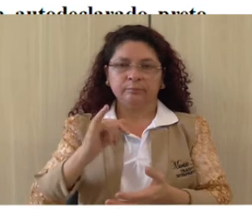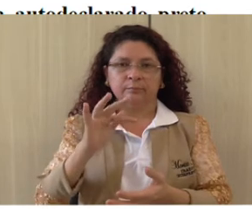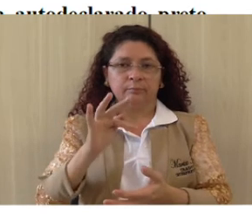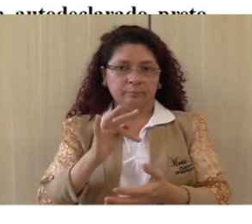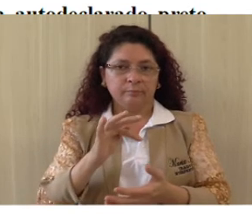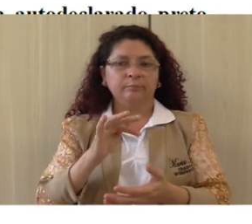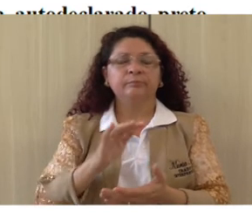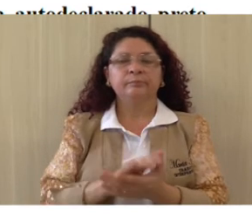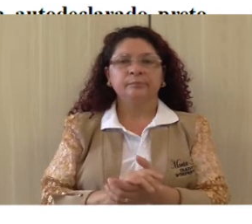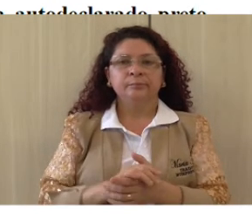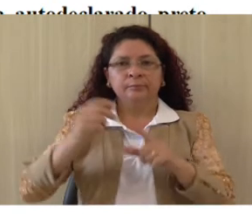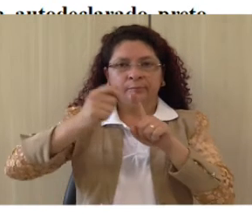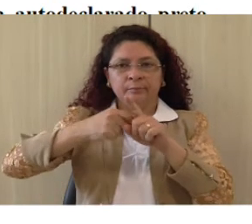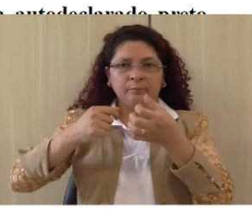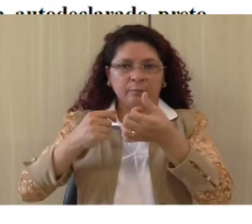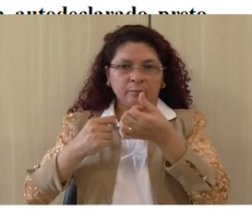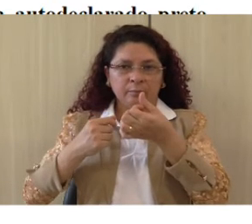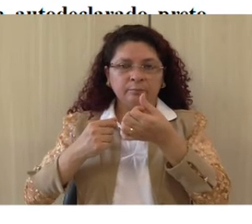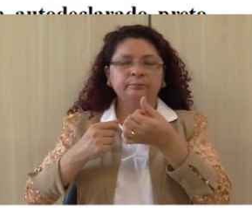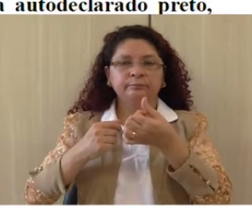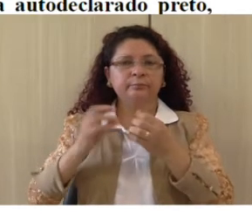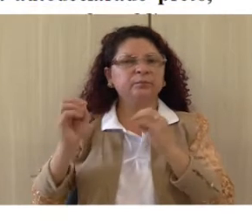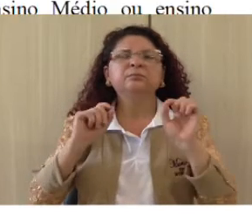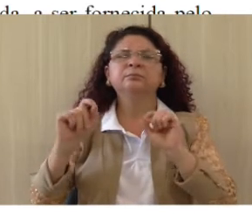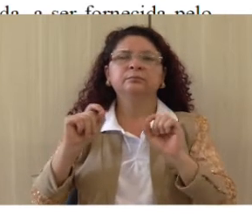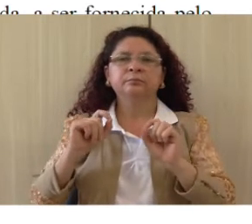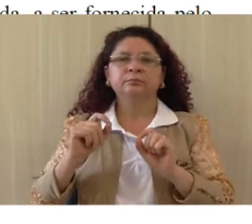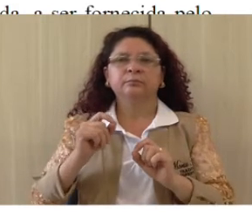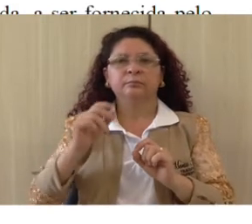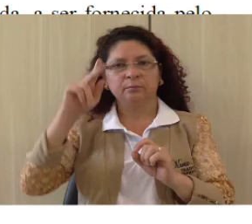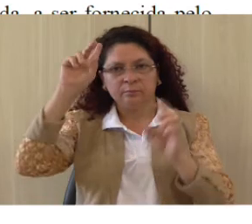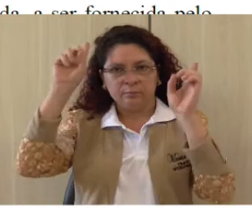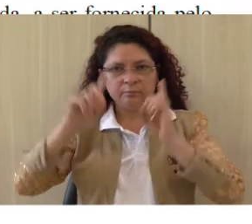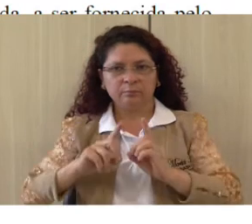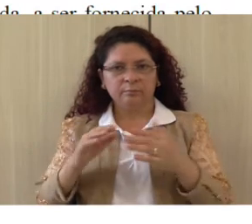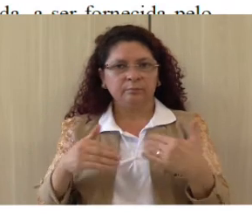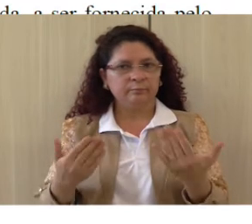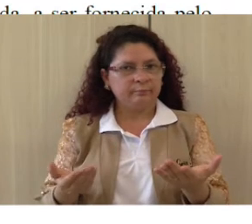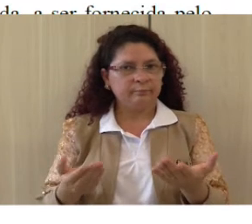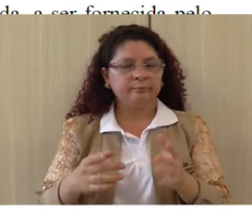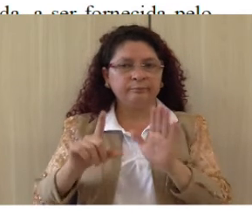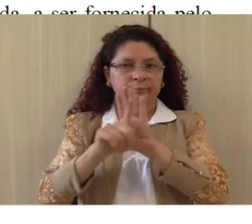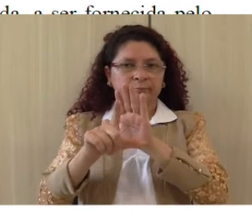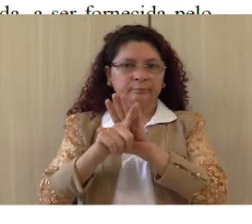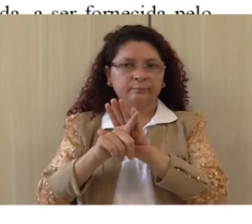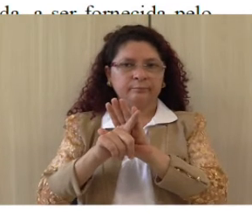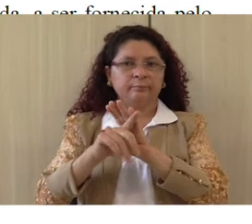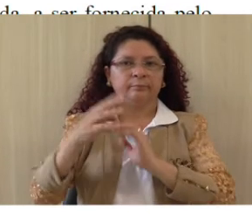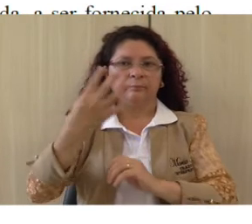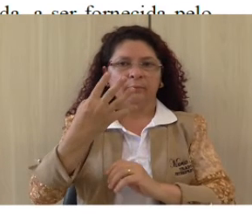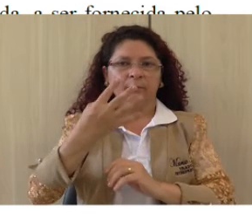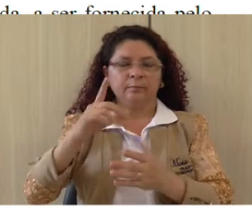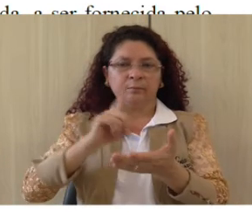médico emitido há no máximo 6 meses, atestando a espécie e o grau da deficiência, nos termos do artigo 4º